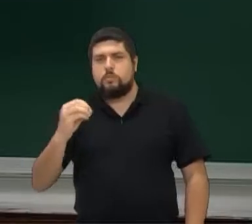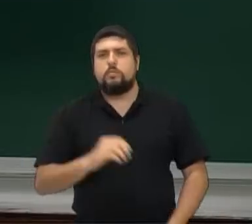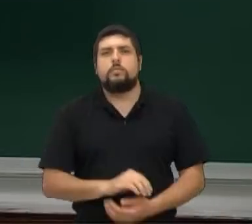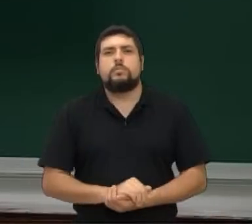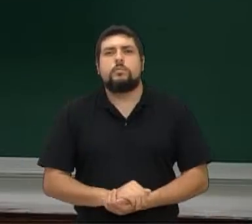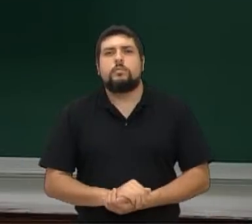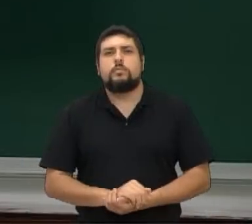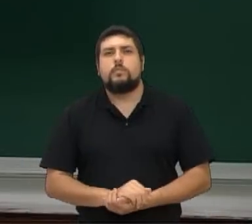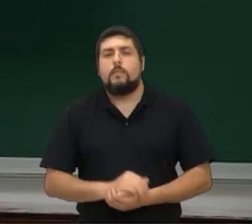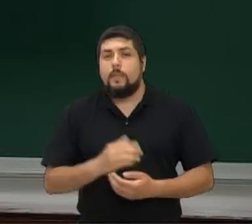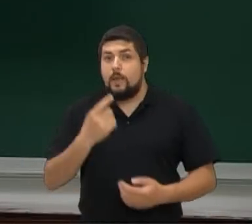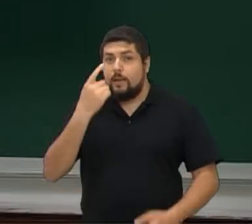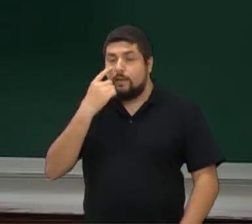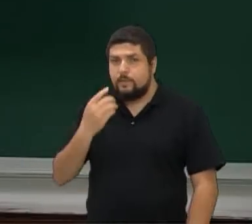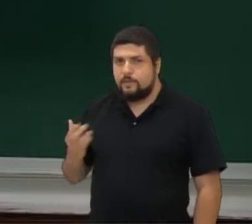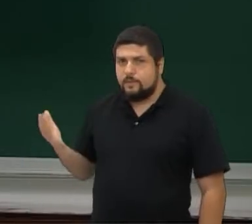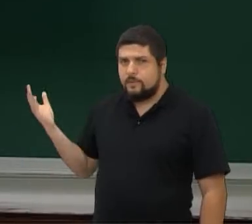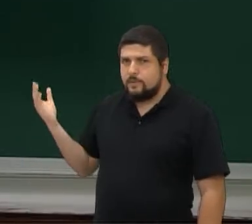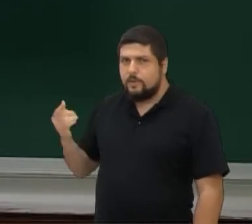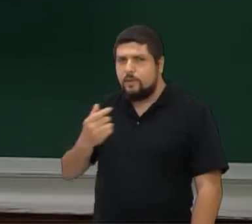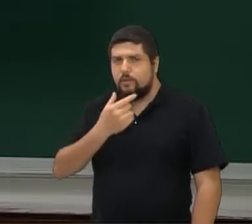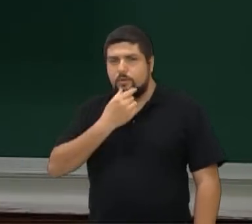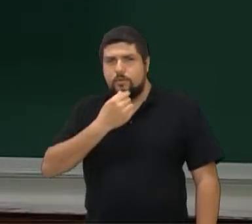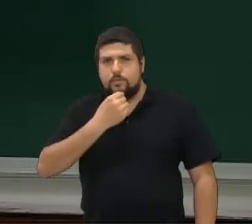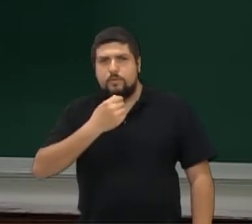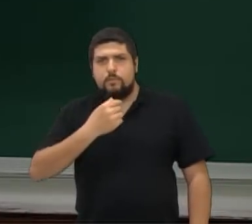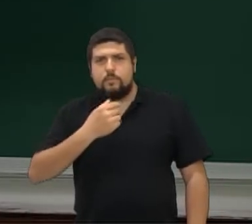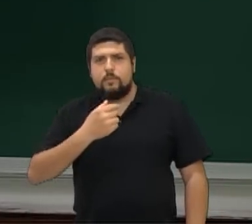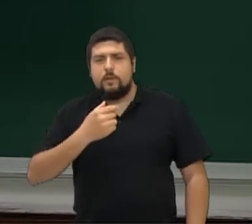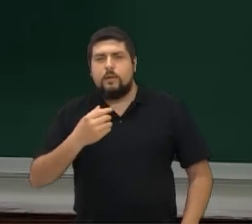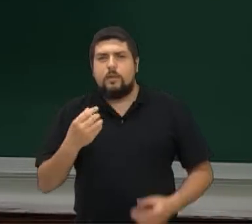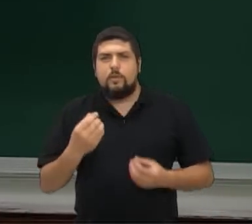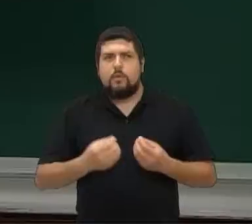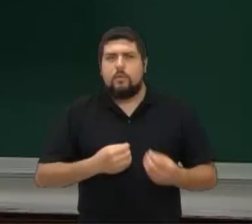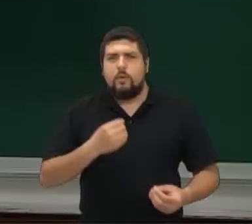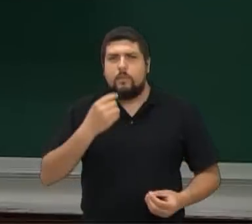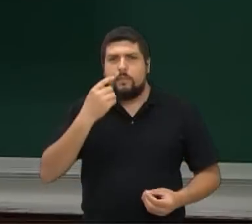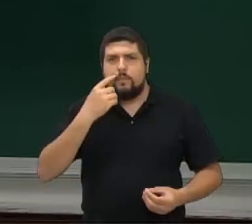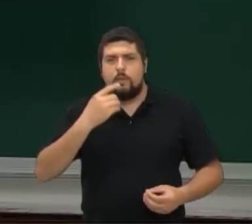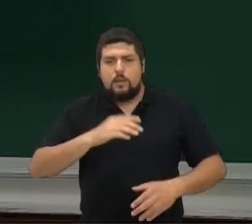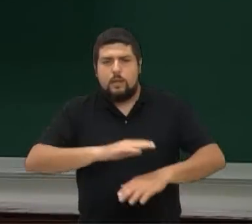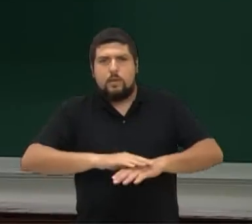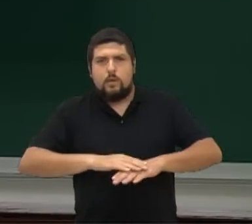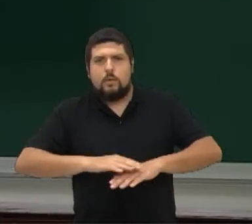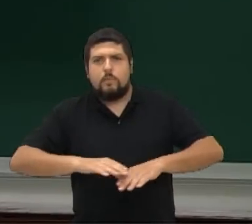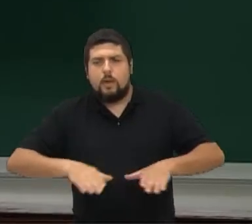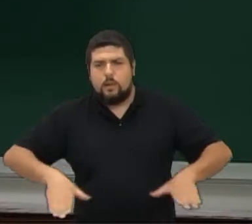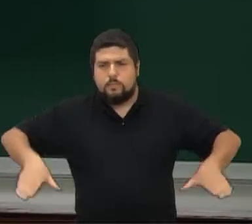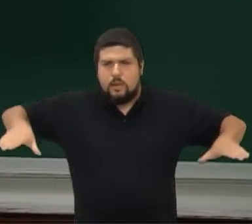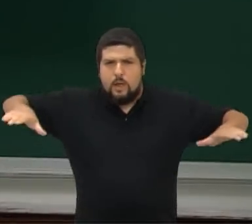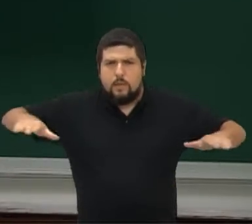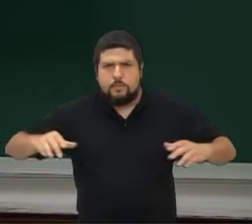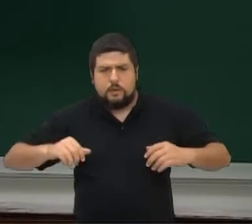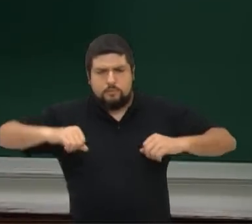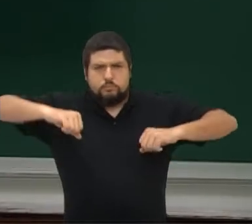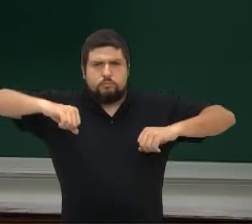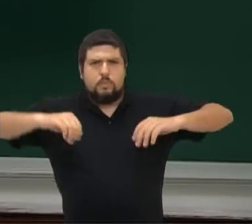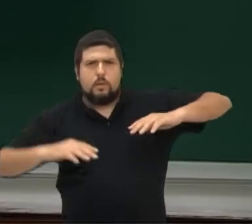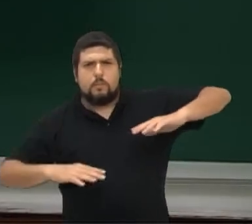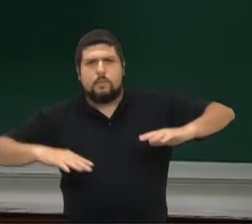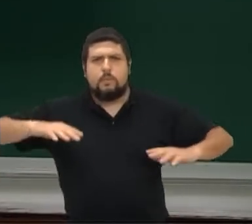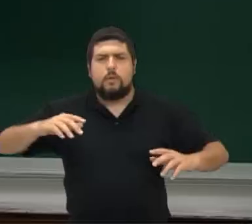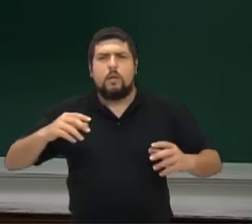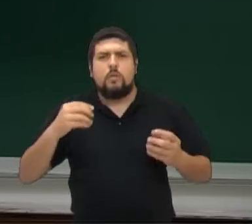Pedro, e o Pedro está sinalizando, simbolizando um tipo de ângulo diferente. O exercício